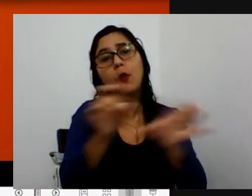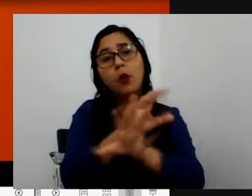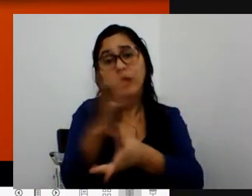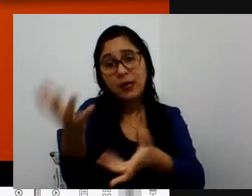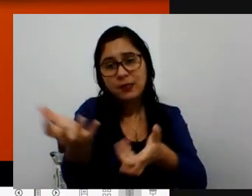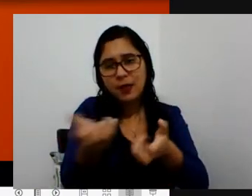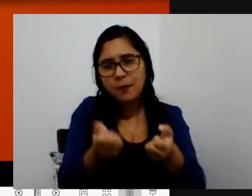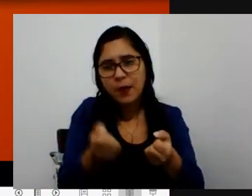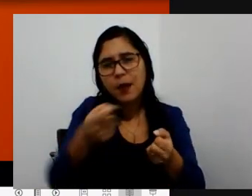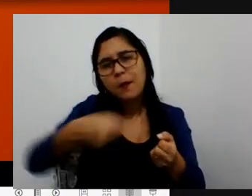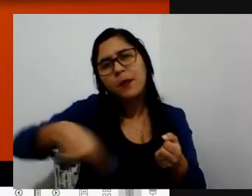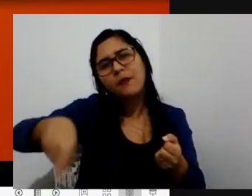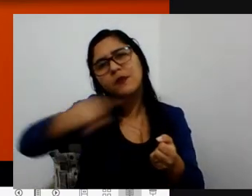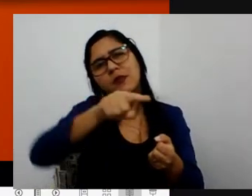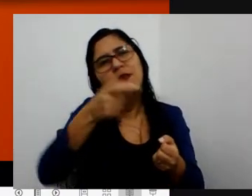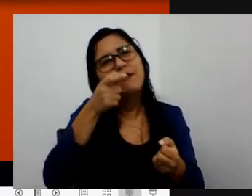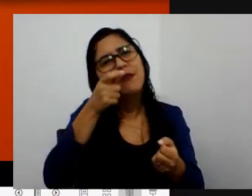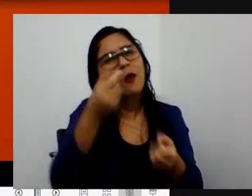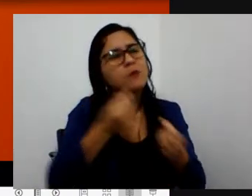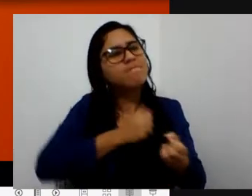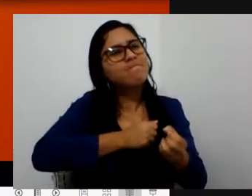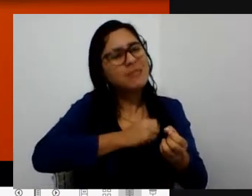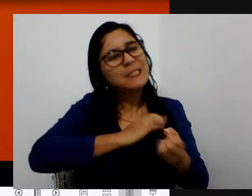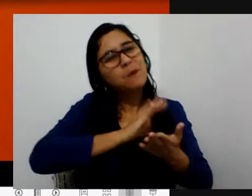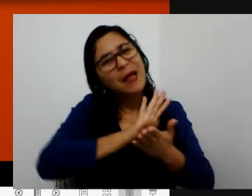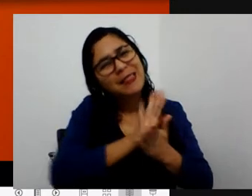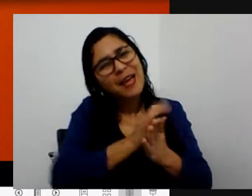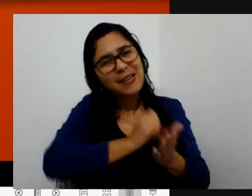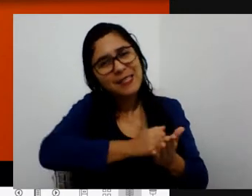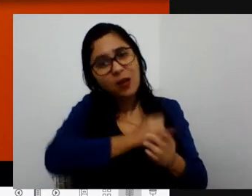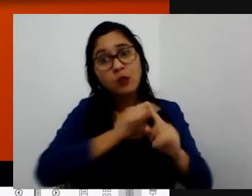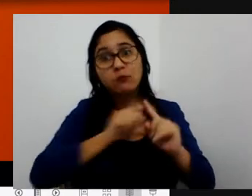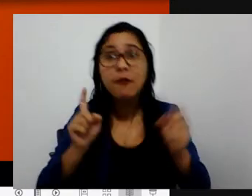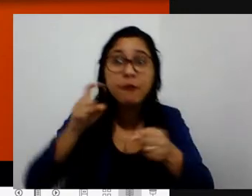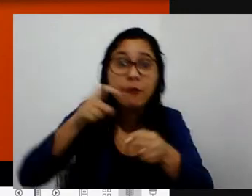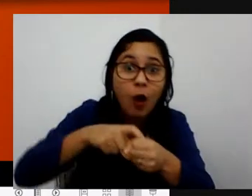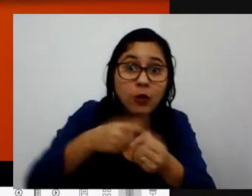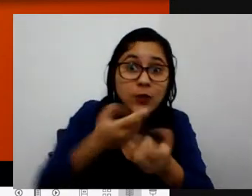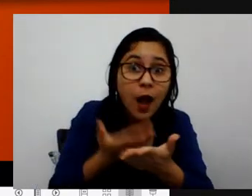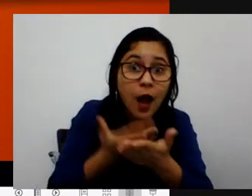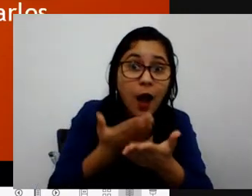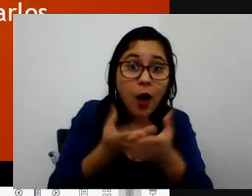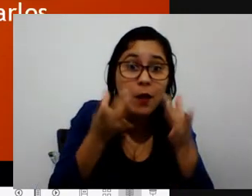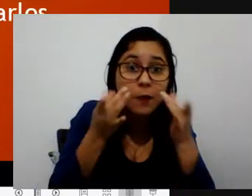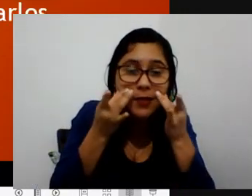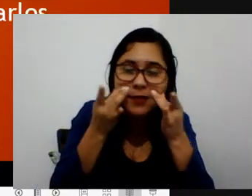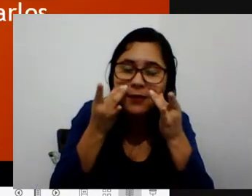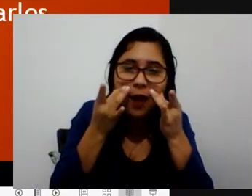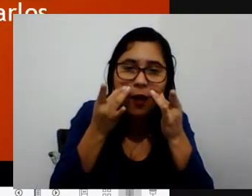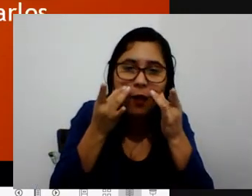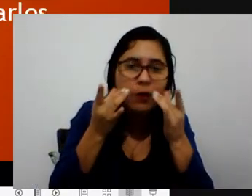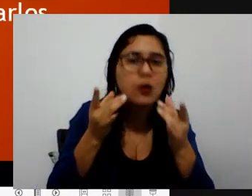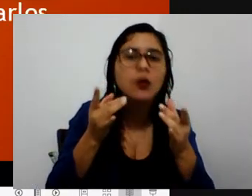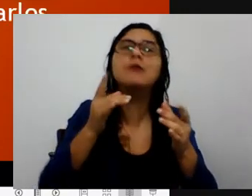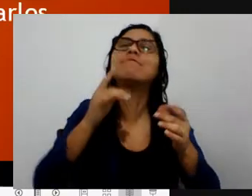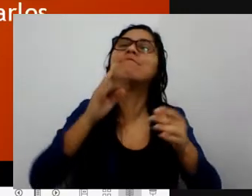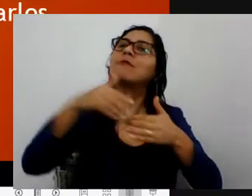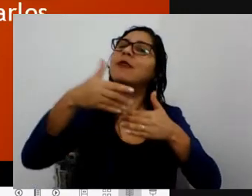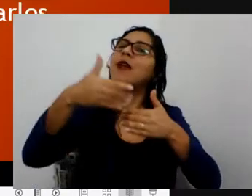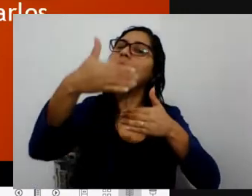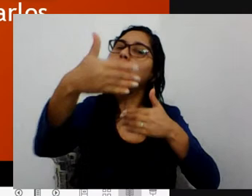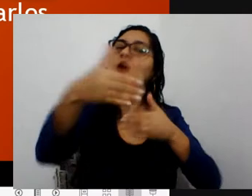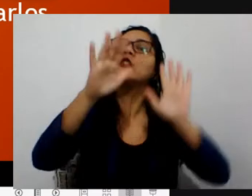um pouquinho a nossa saudade, mas só retornaremos às atividades presenciais quando tivermos